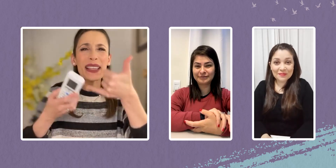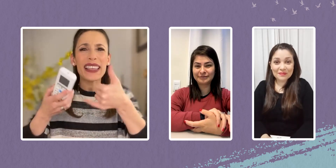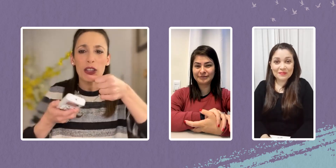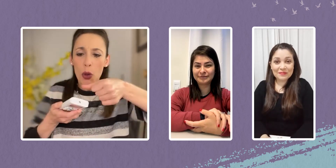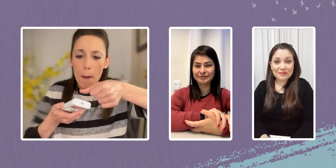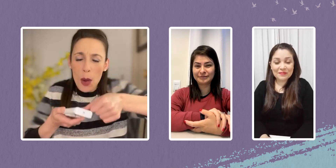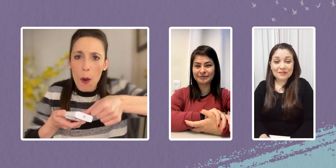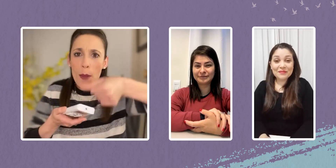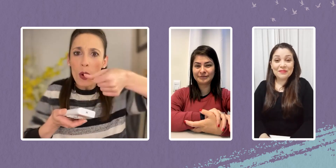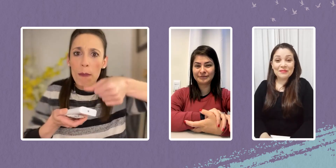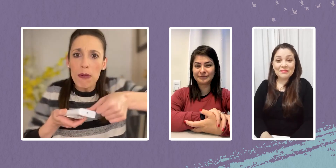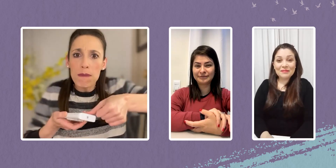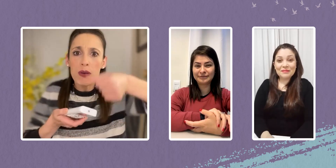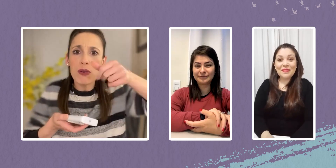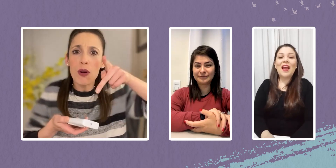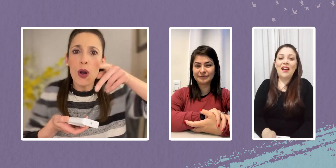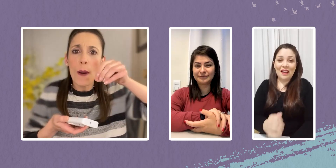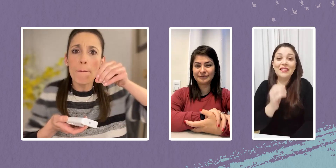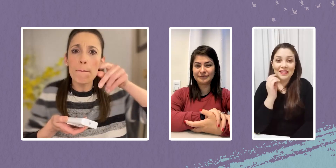era